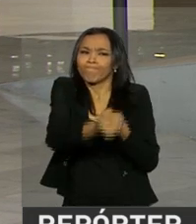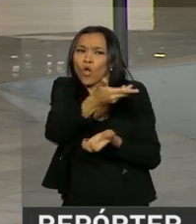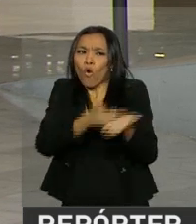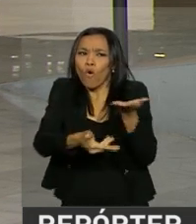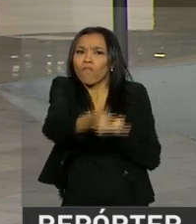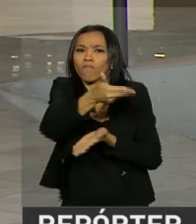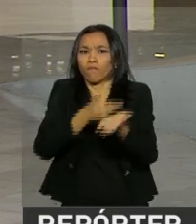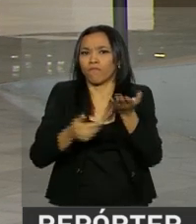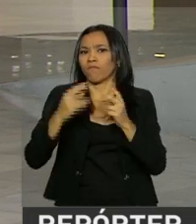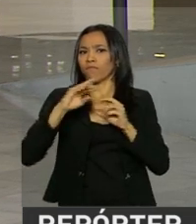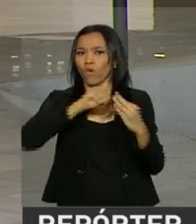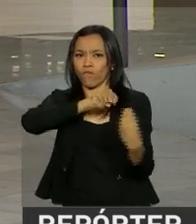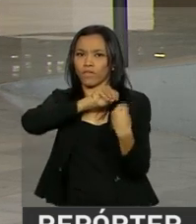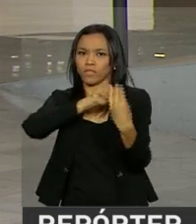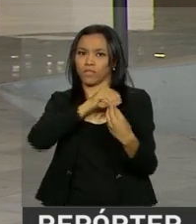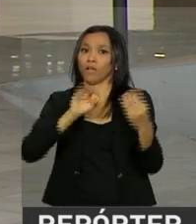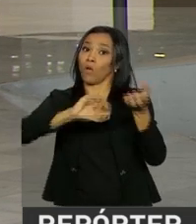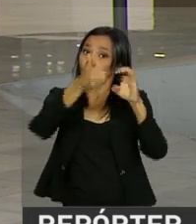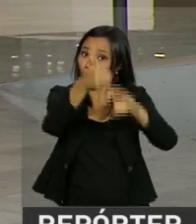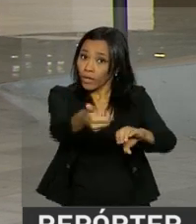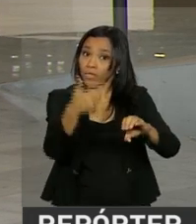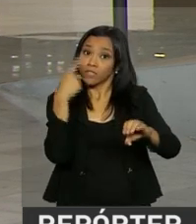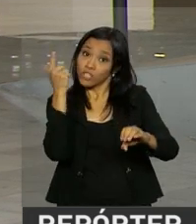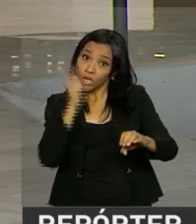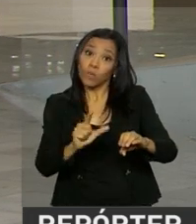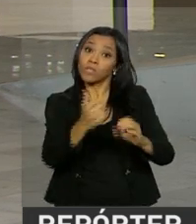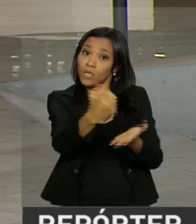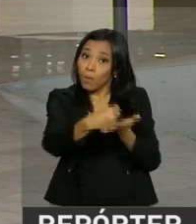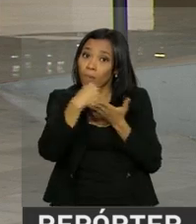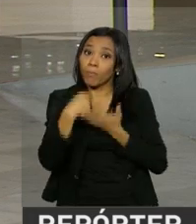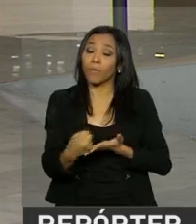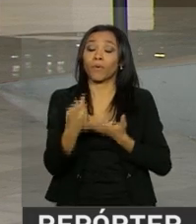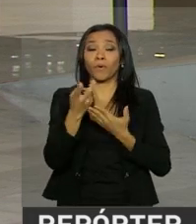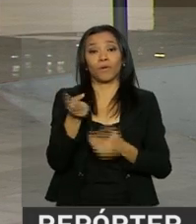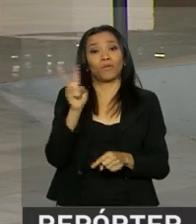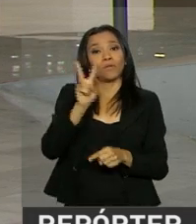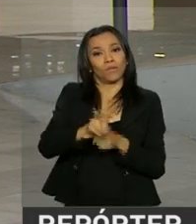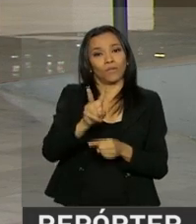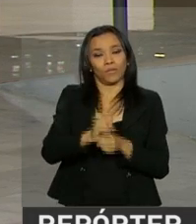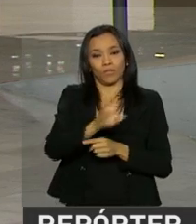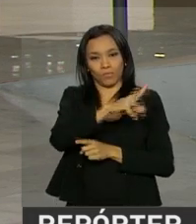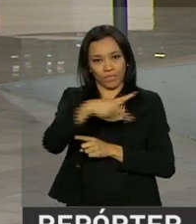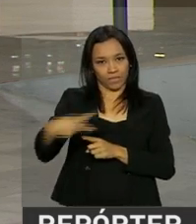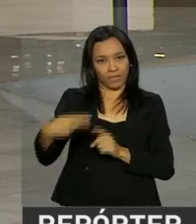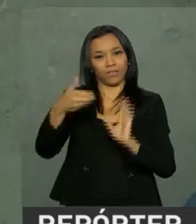relação a esse tema e já conseguiu o apoio do presidente interino, Rodrigo Maia.